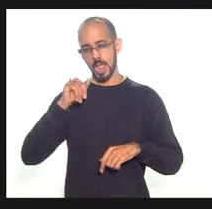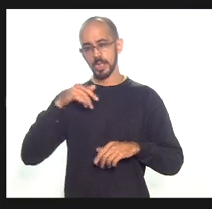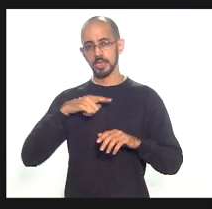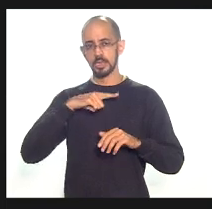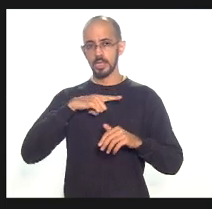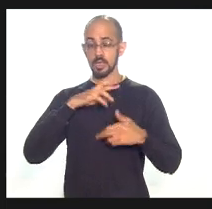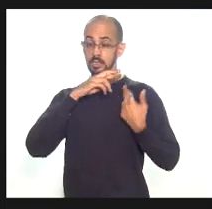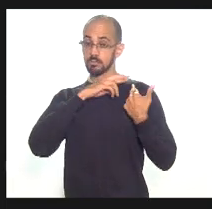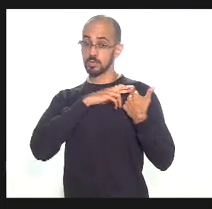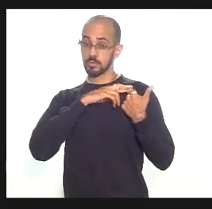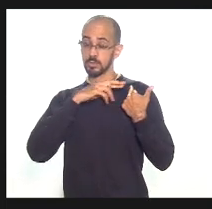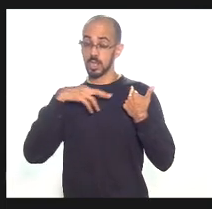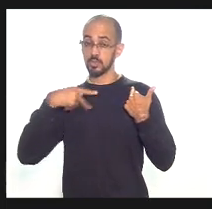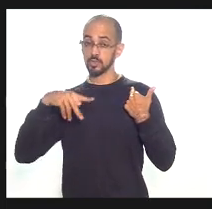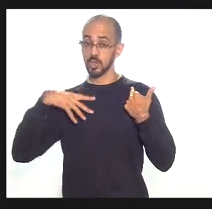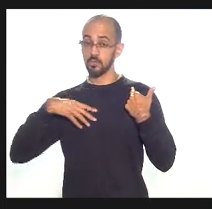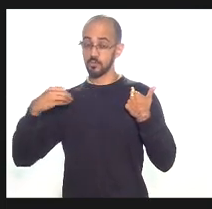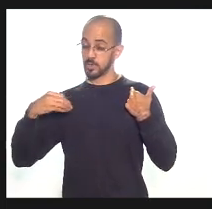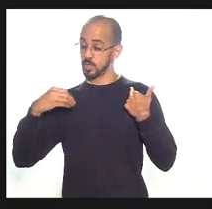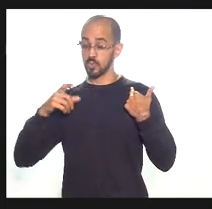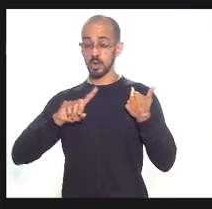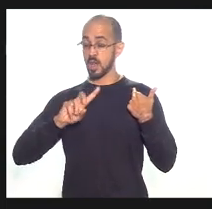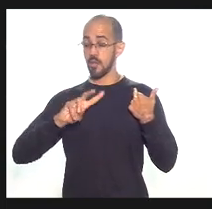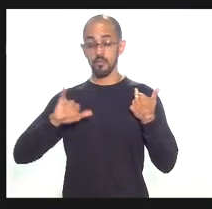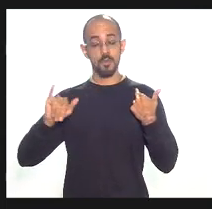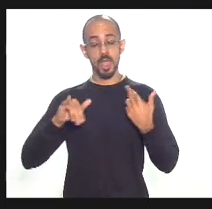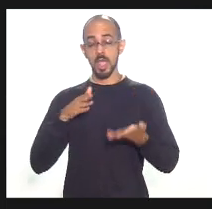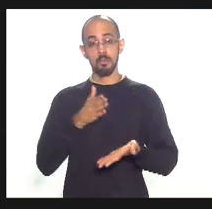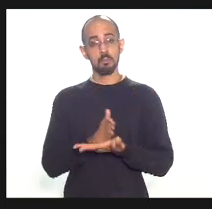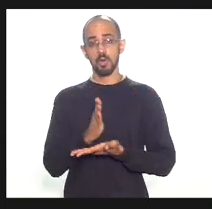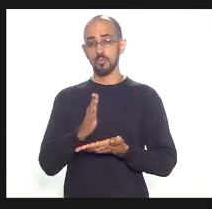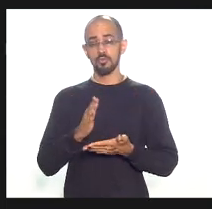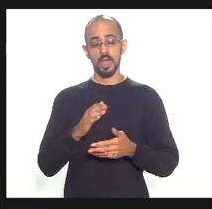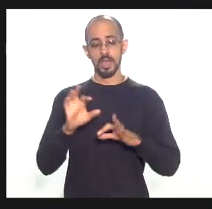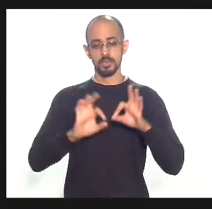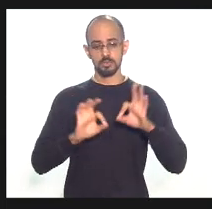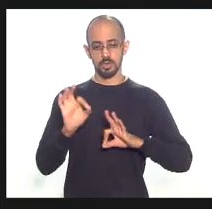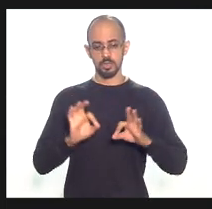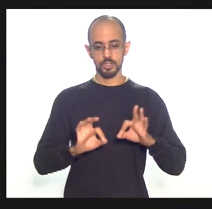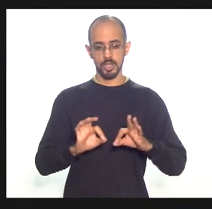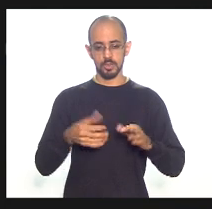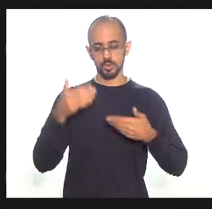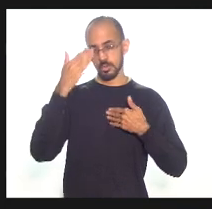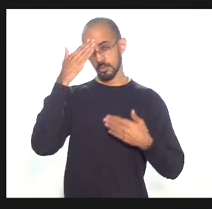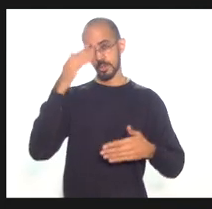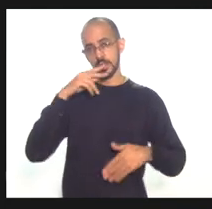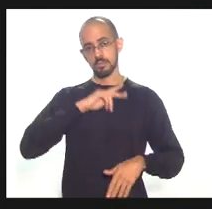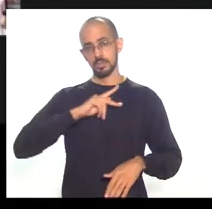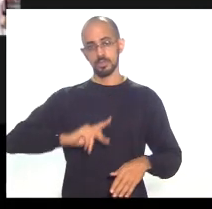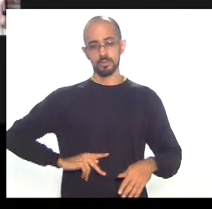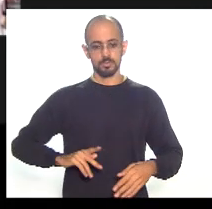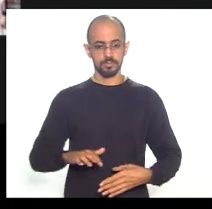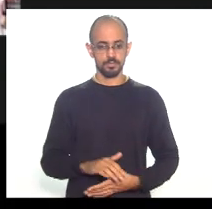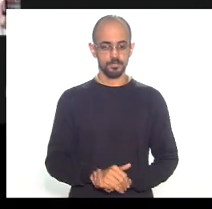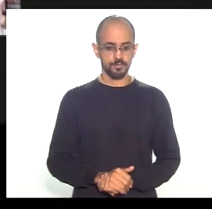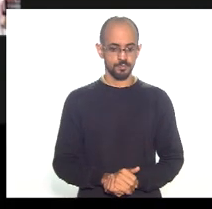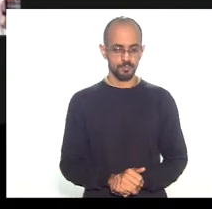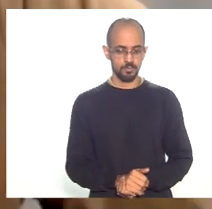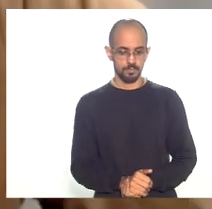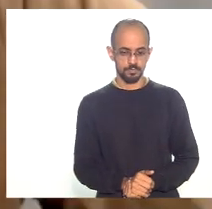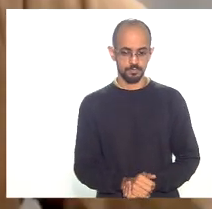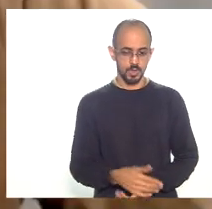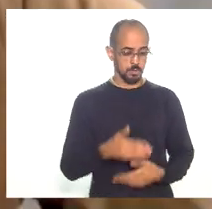responsáveis com suas crianças não aprovaria um projeto nesse teor obrigado presidente obrigada